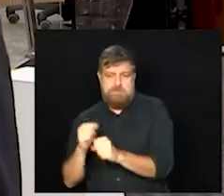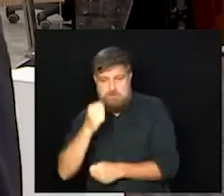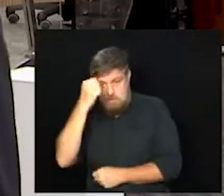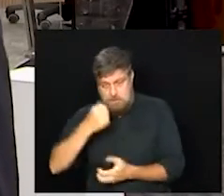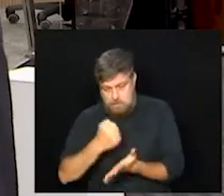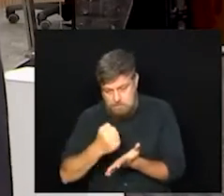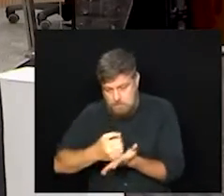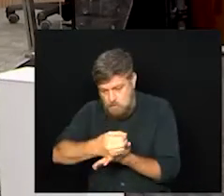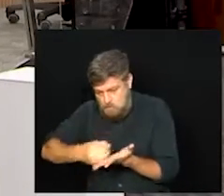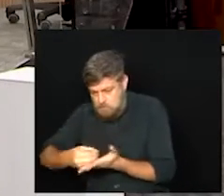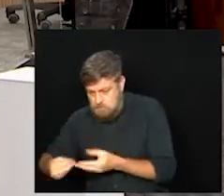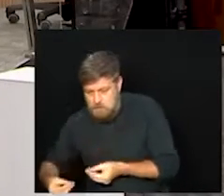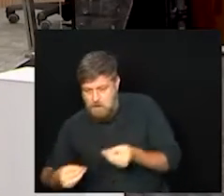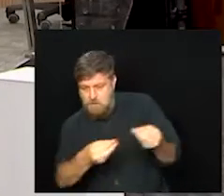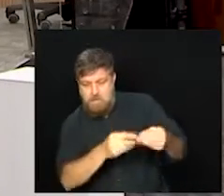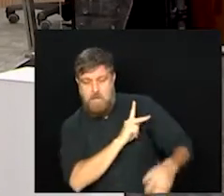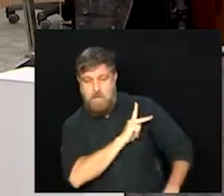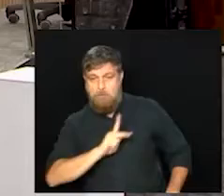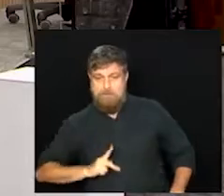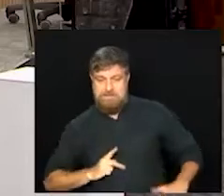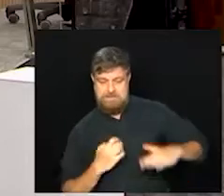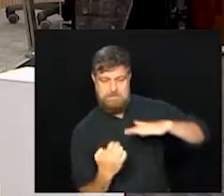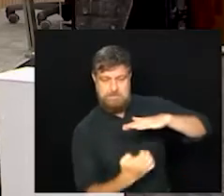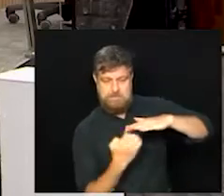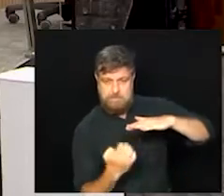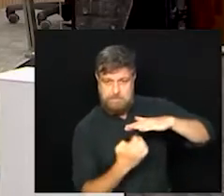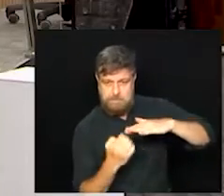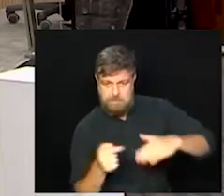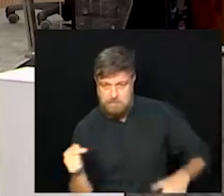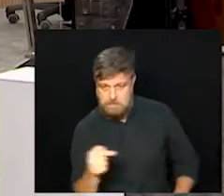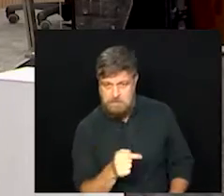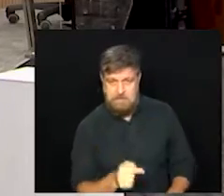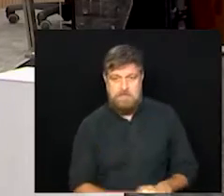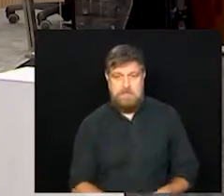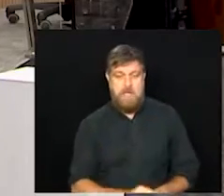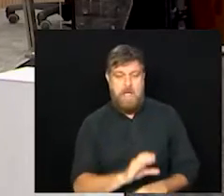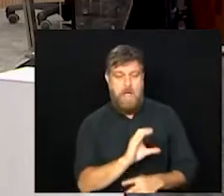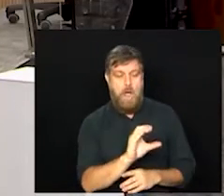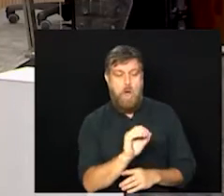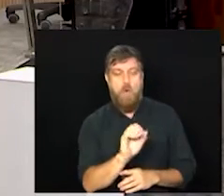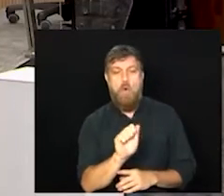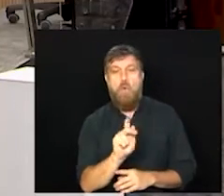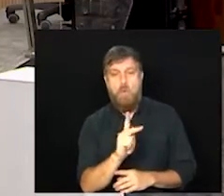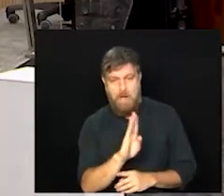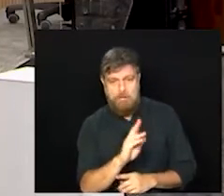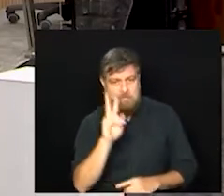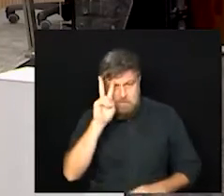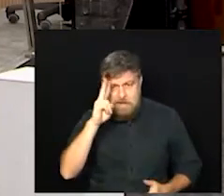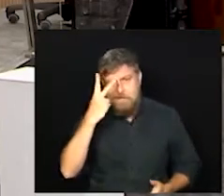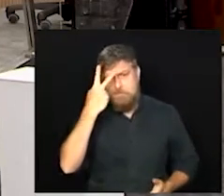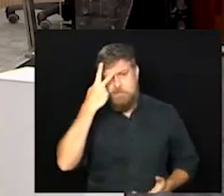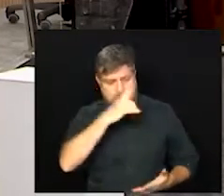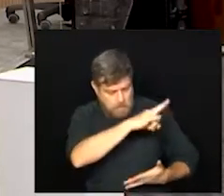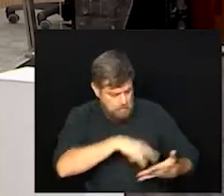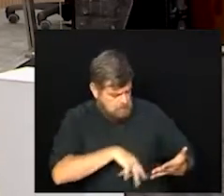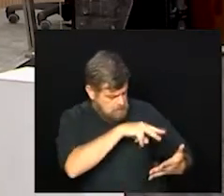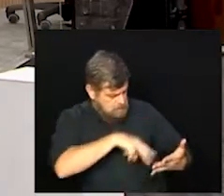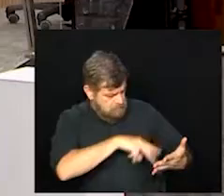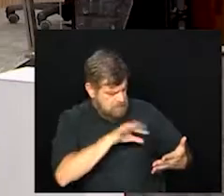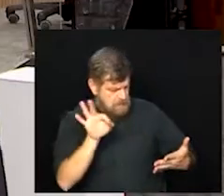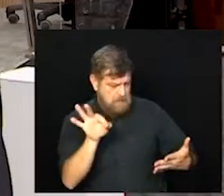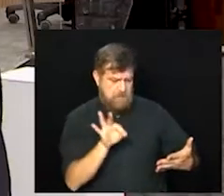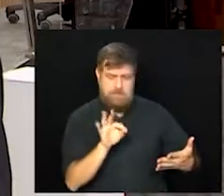esse ofício ao presidente Arli, o presidente da Coab, para que reveja isso contratualmente, esse